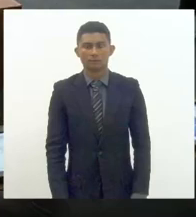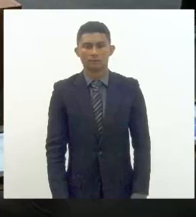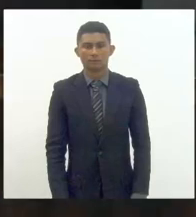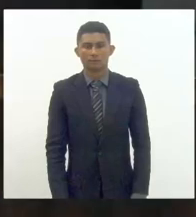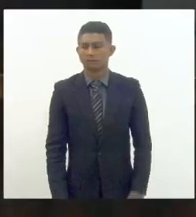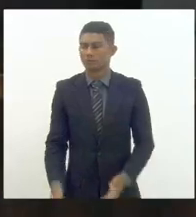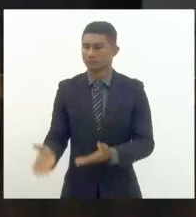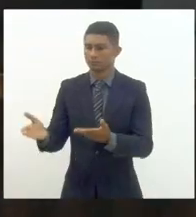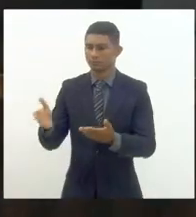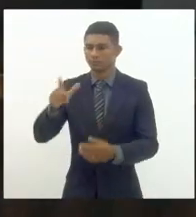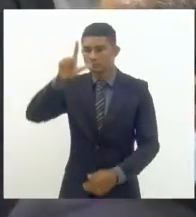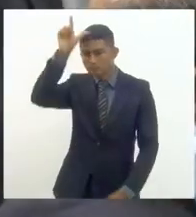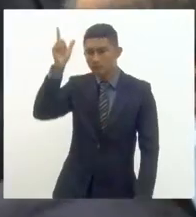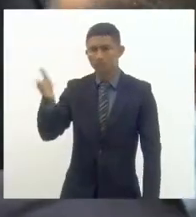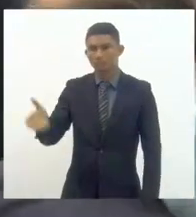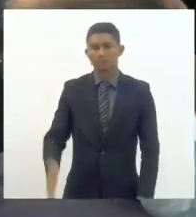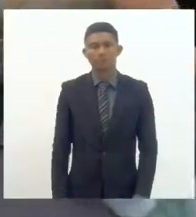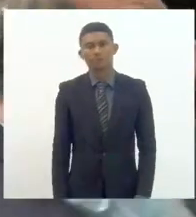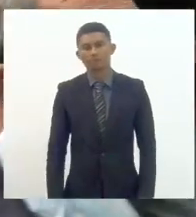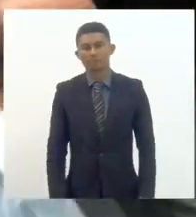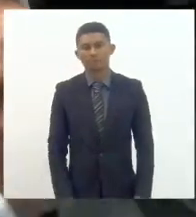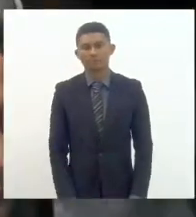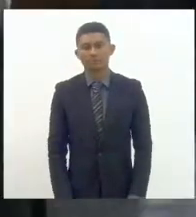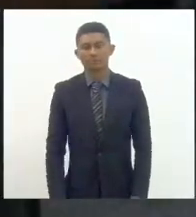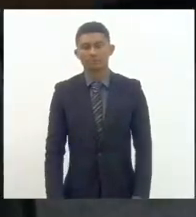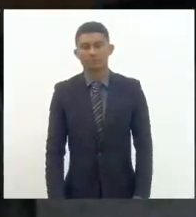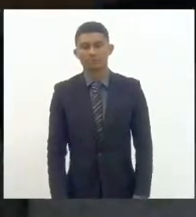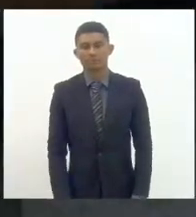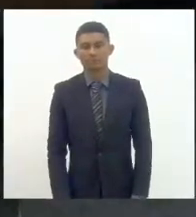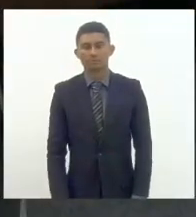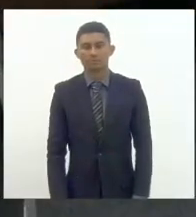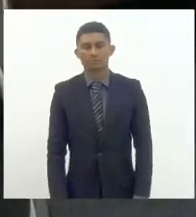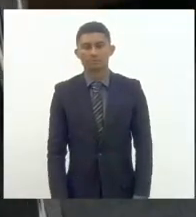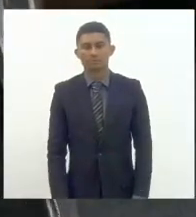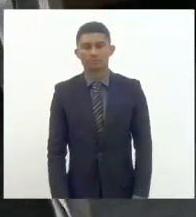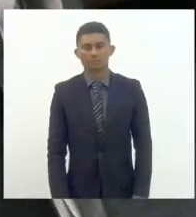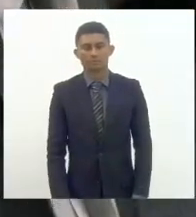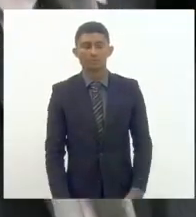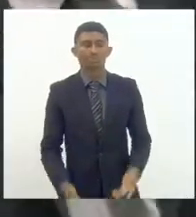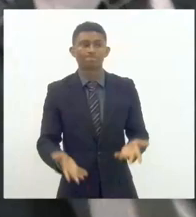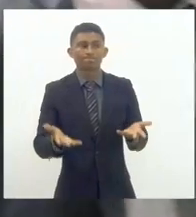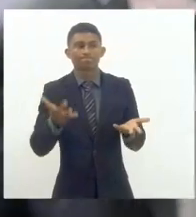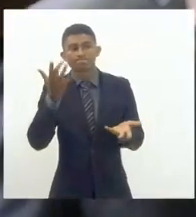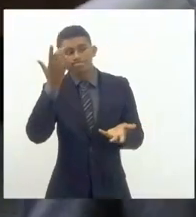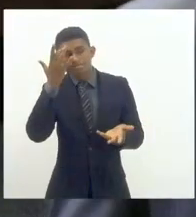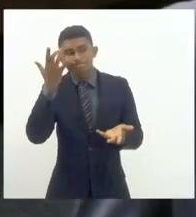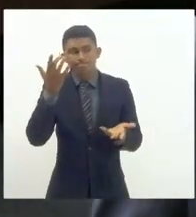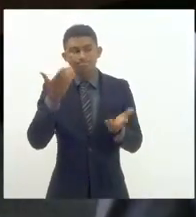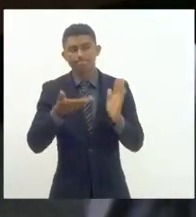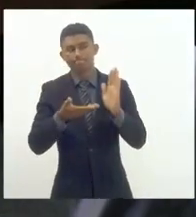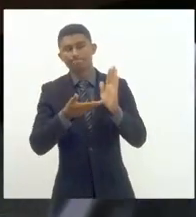Deputado Luiz. Para mim tem uma questão, senhor presidente, de mérito.